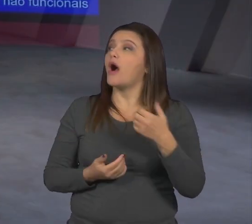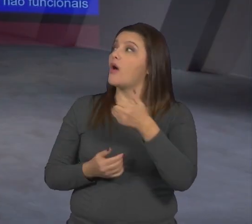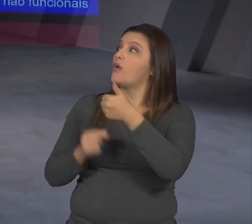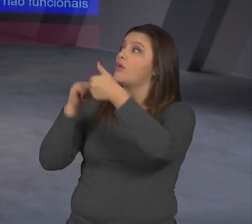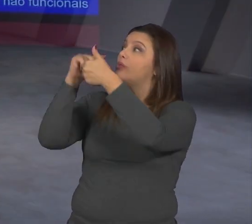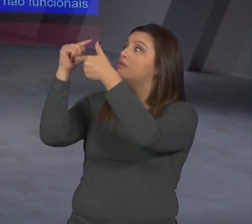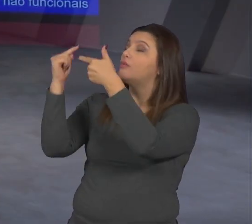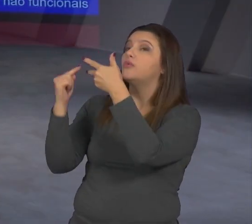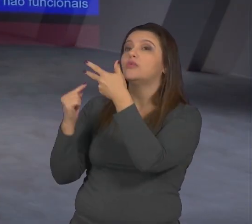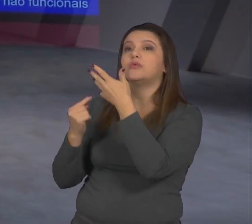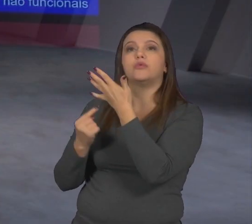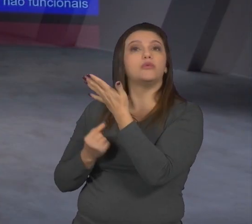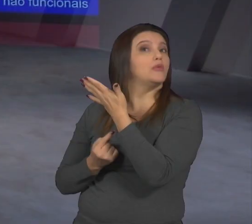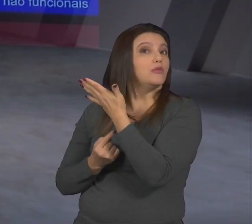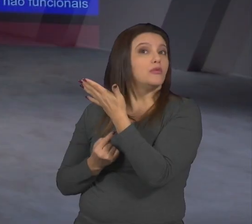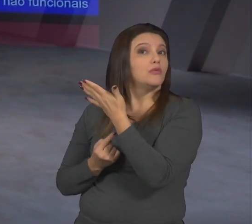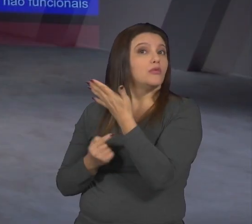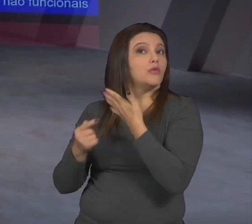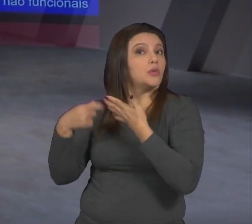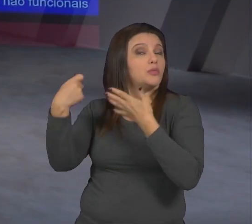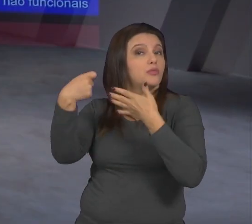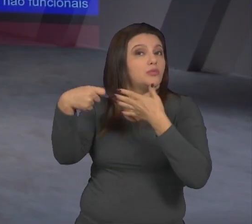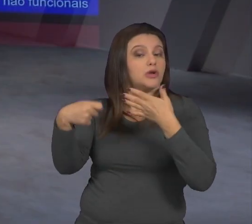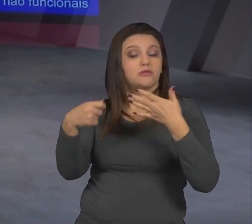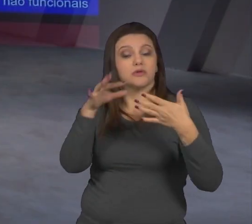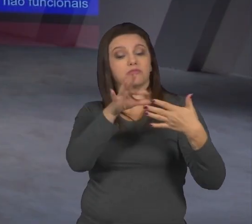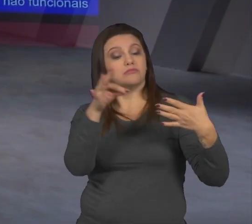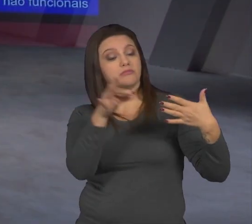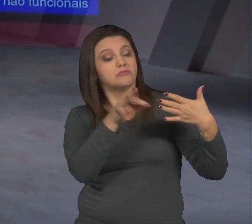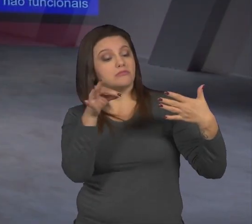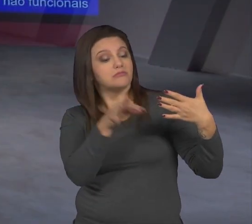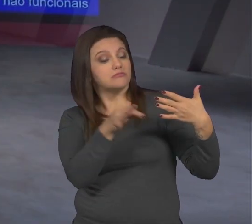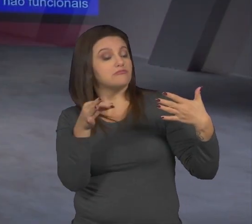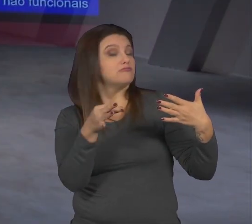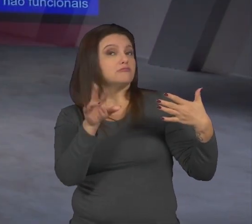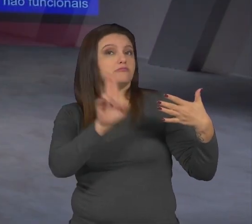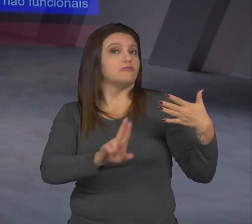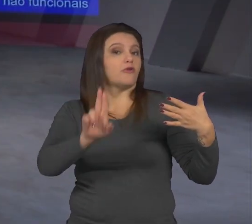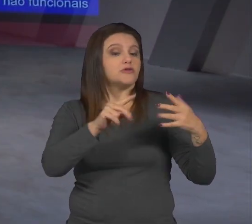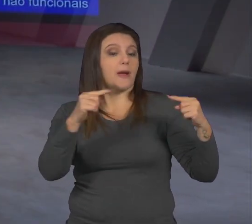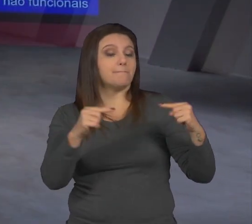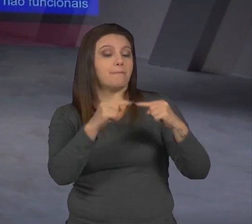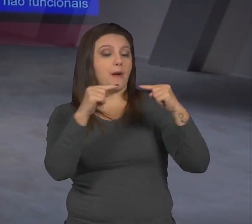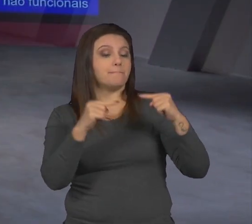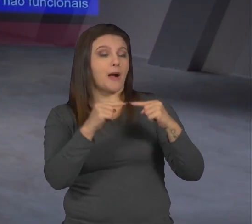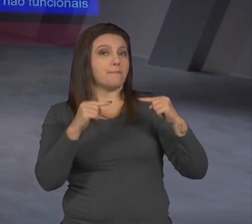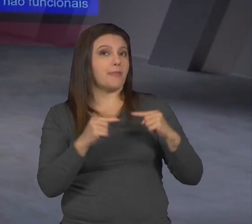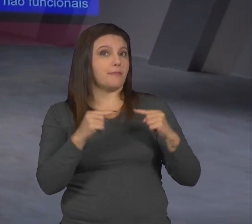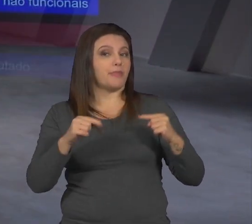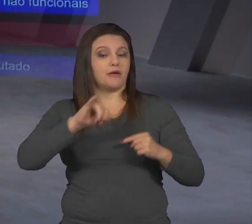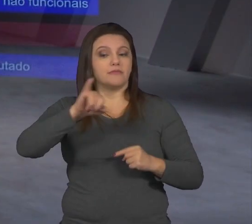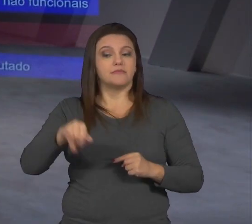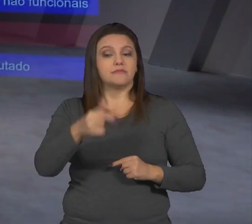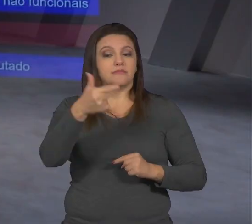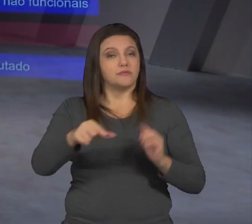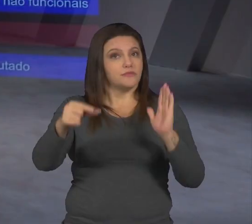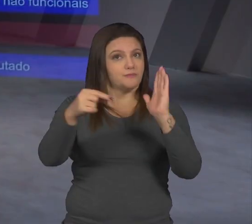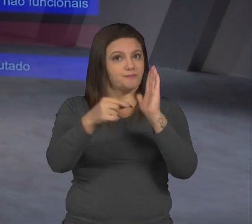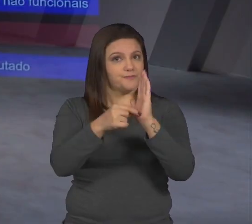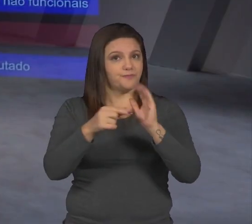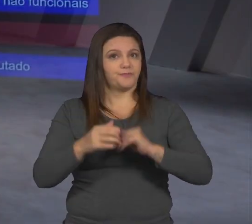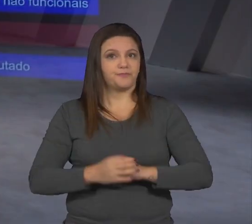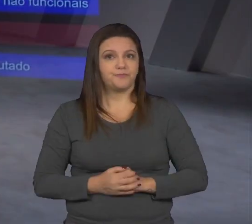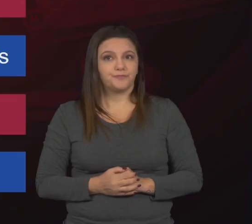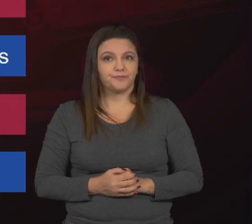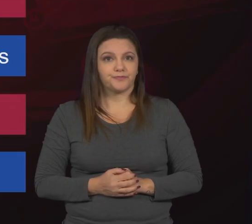daquelas abordagens eu vou querer usar para reuso. E ainda tinha mais uma